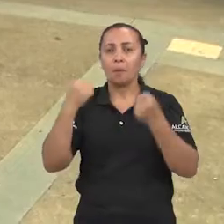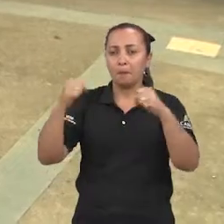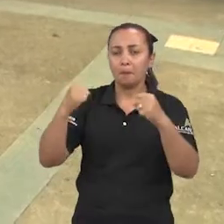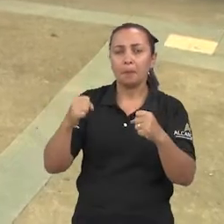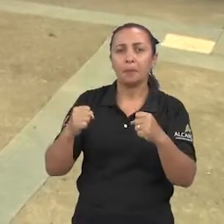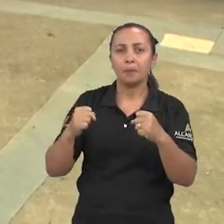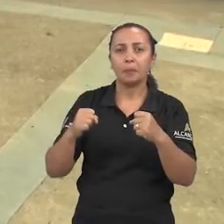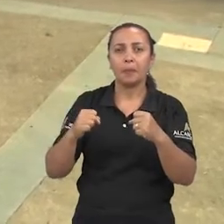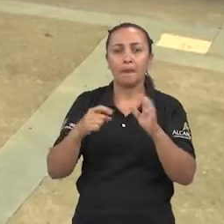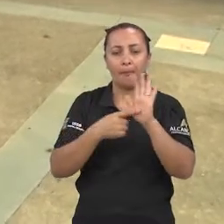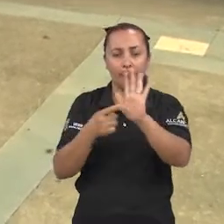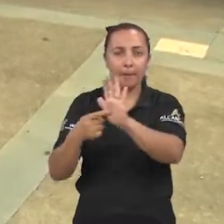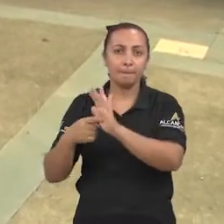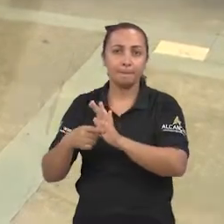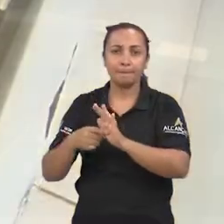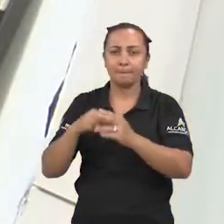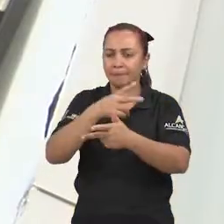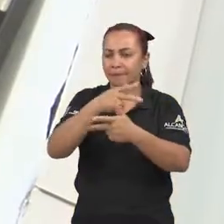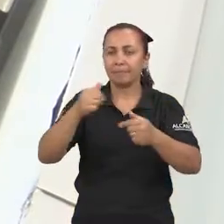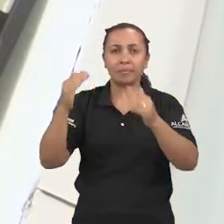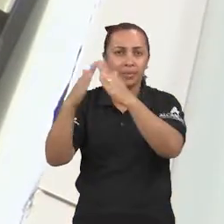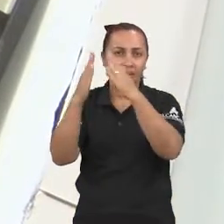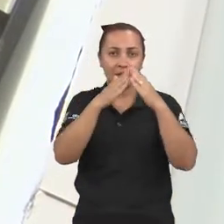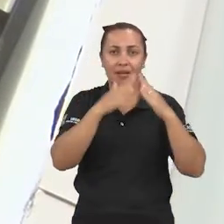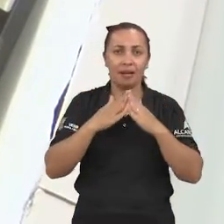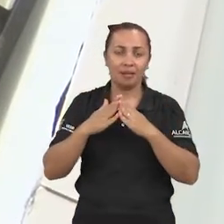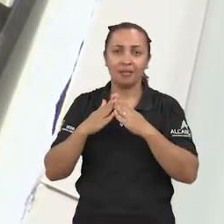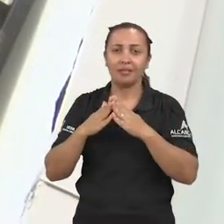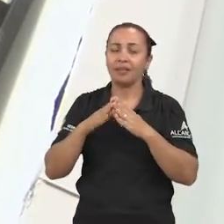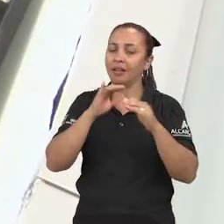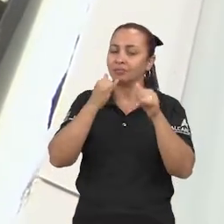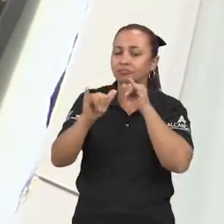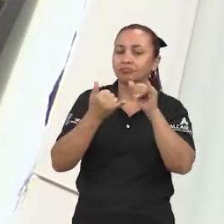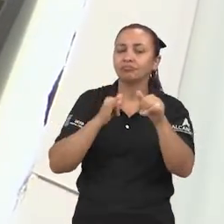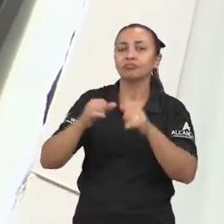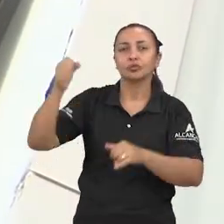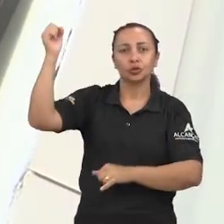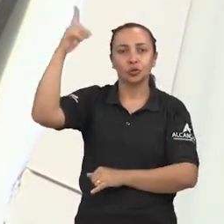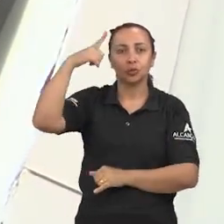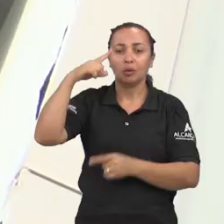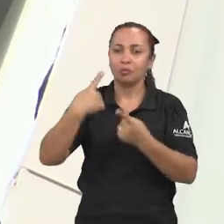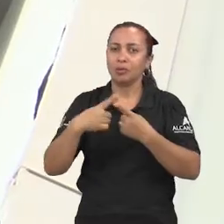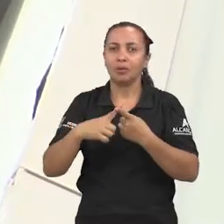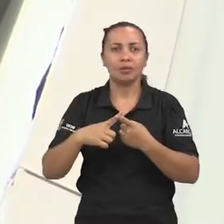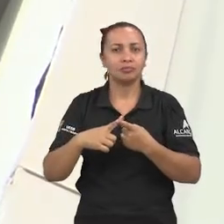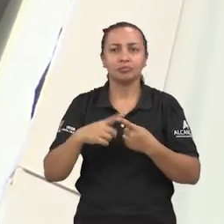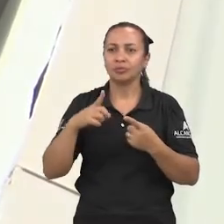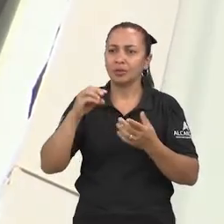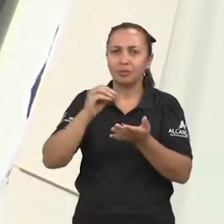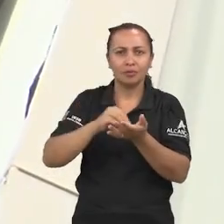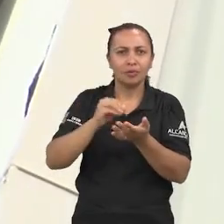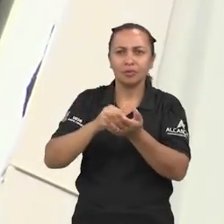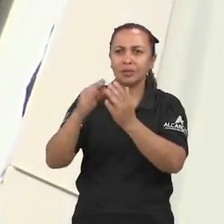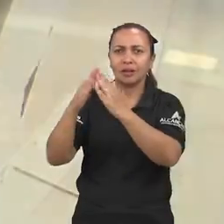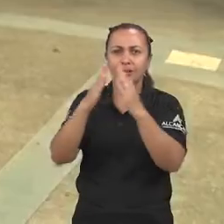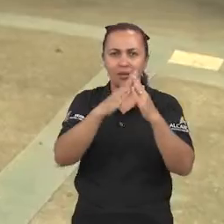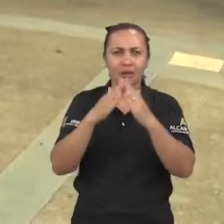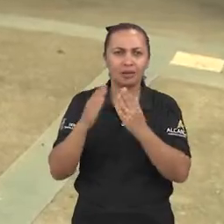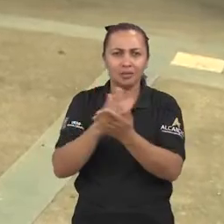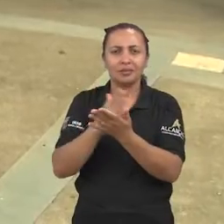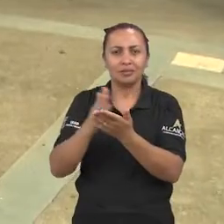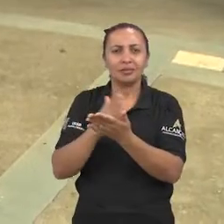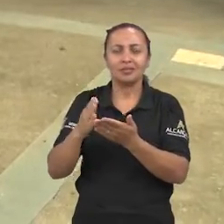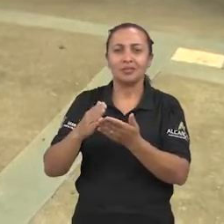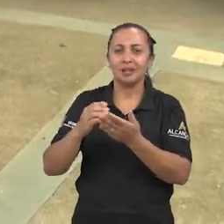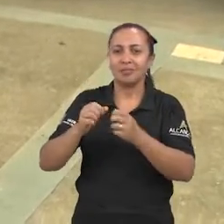de colocar em várias residências, eu diria que é a energia solar, porque nem todas as casas têm um quintal grande, muitas vezes o quintal da casa é muito